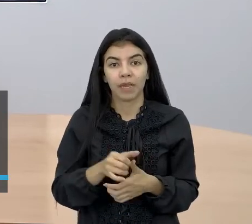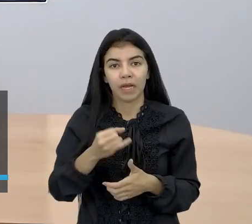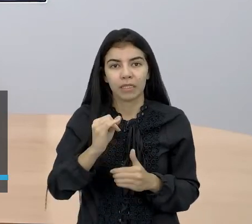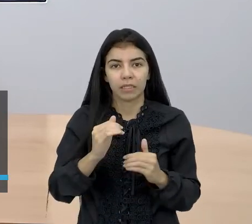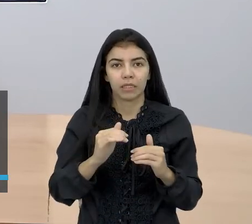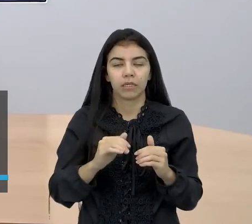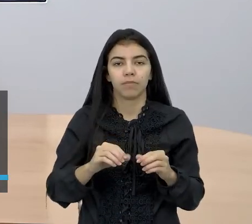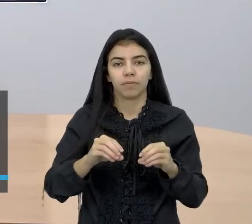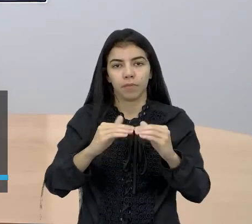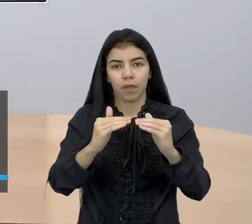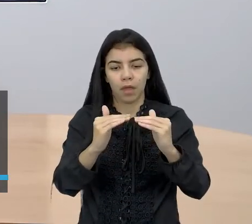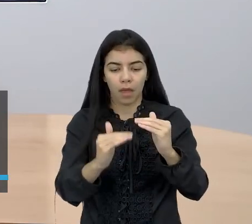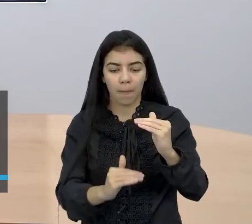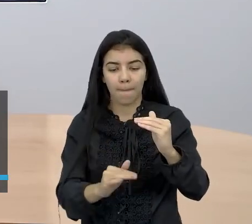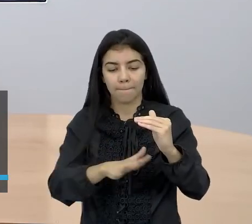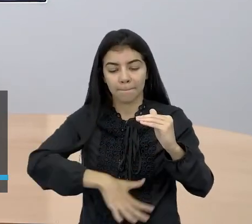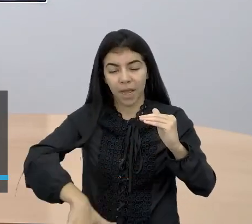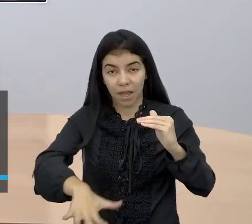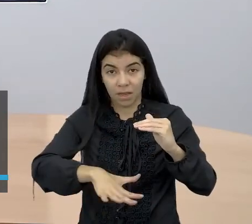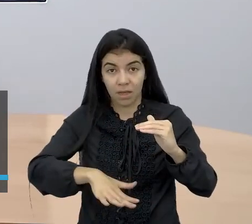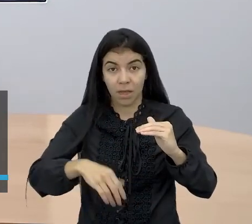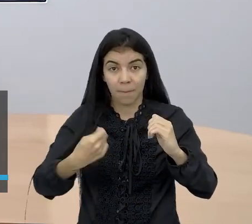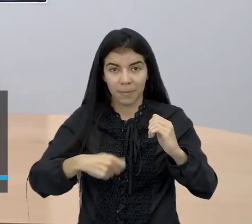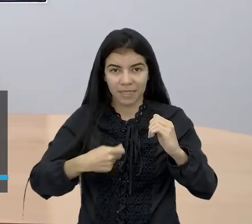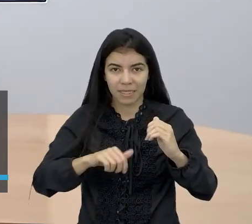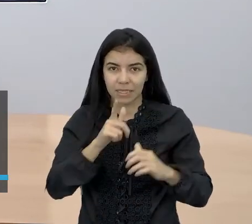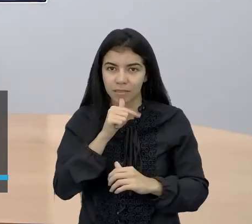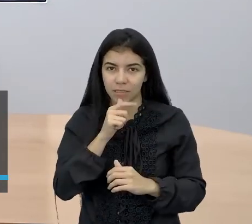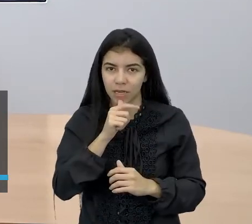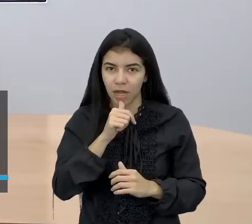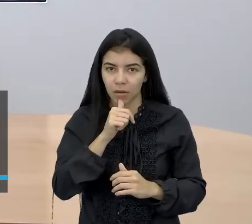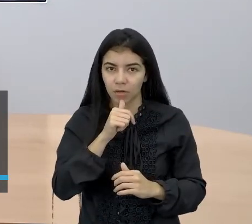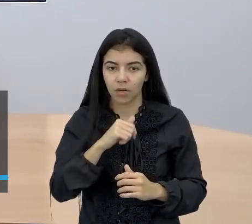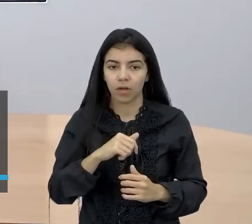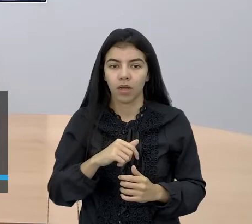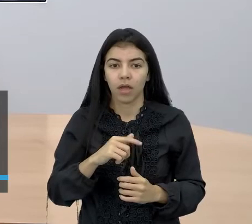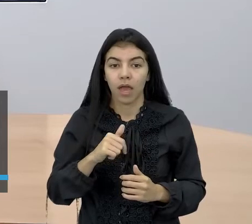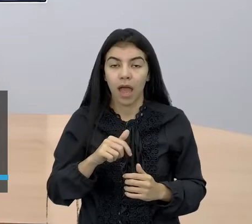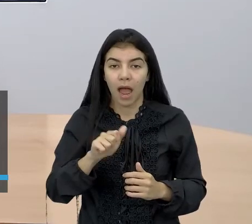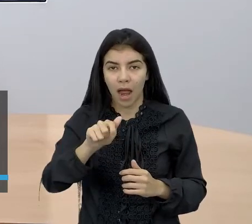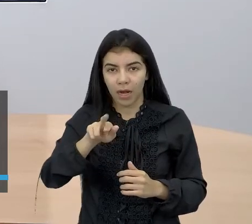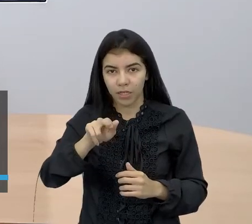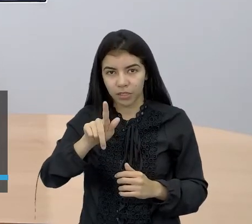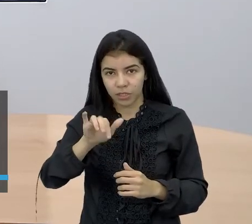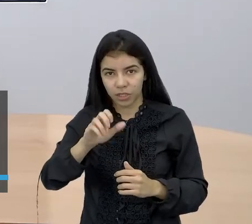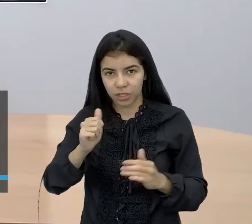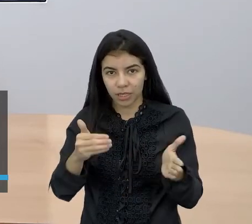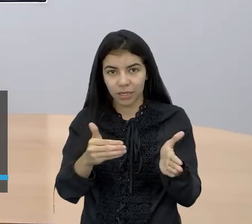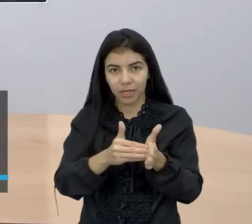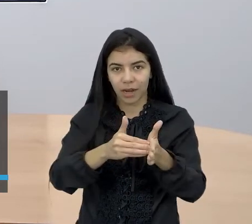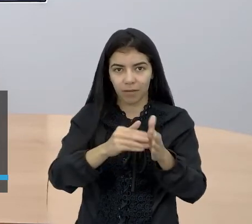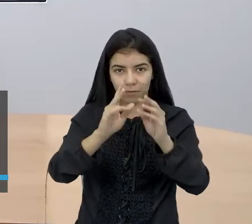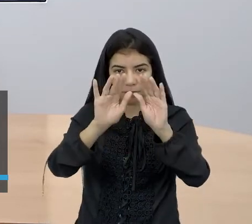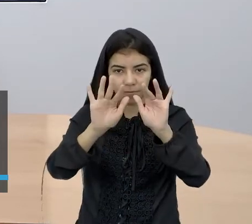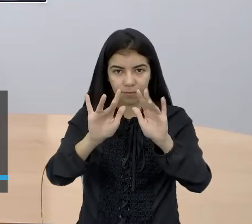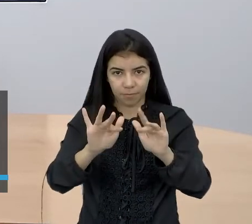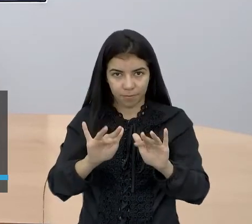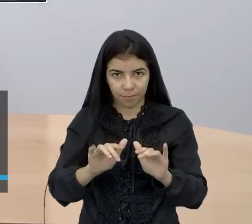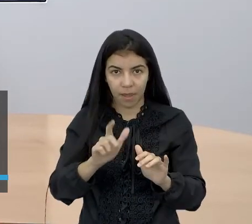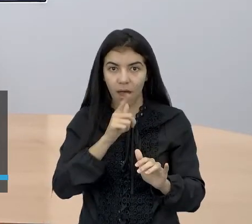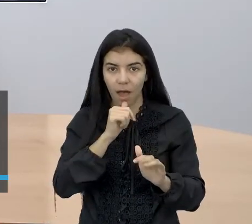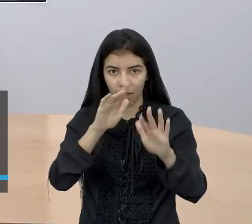inferior precisa de água, né? Então aquela parte superior ali, ela impede esse processo. Tudo bem?